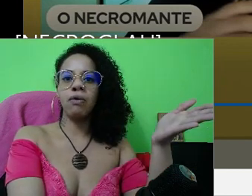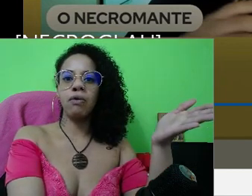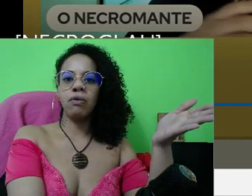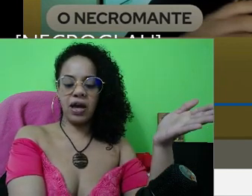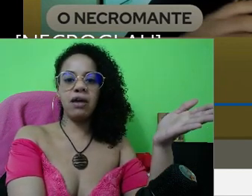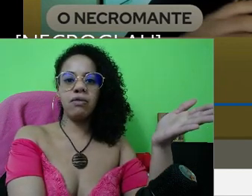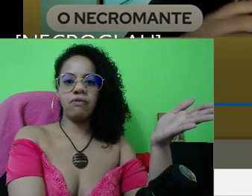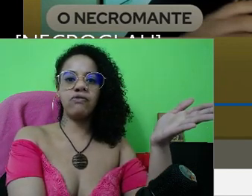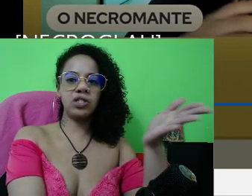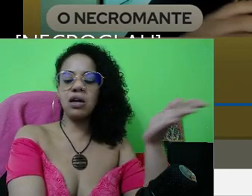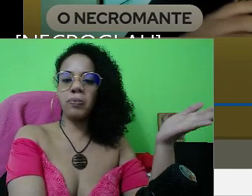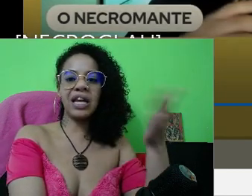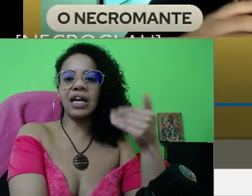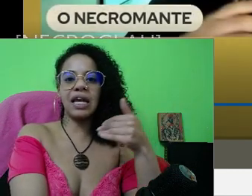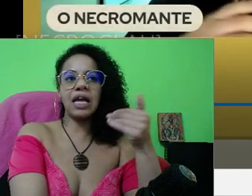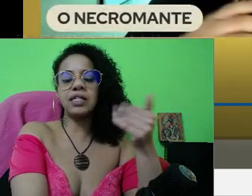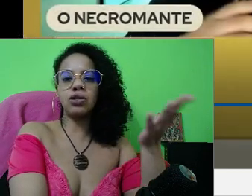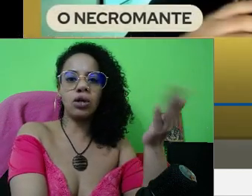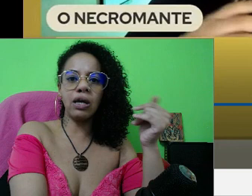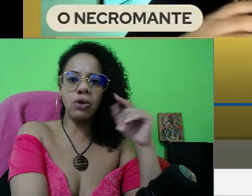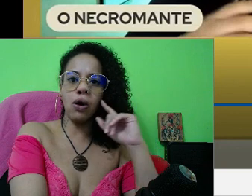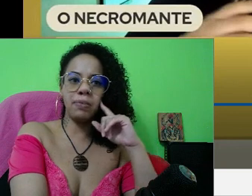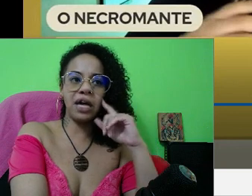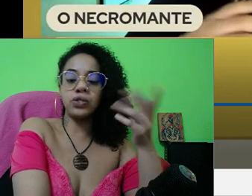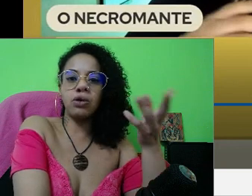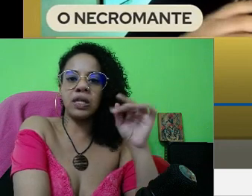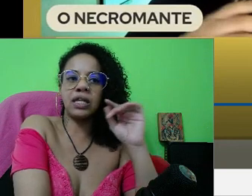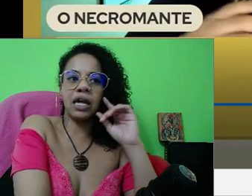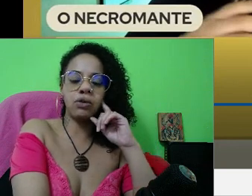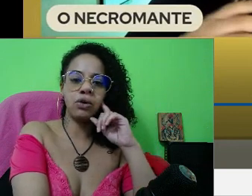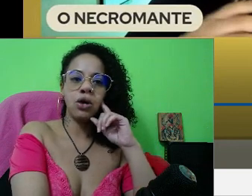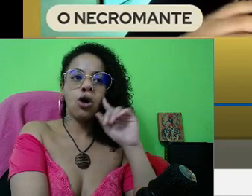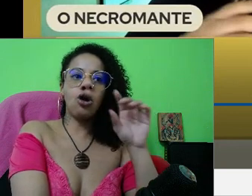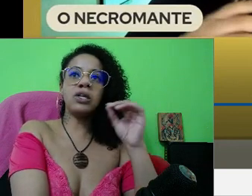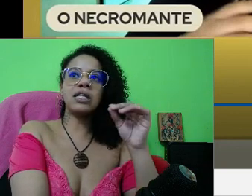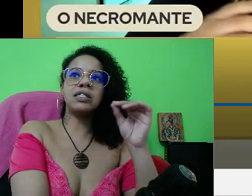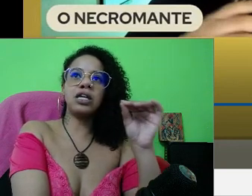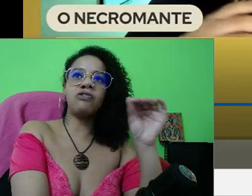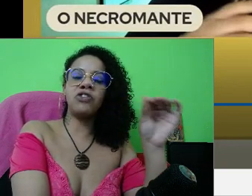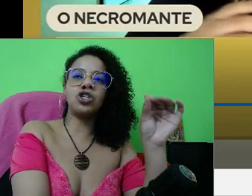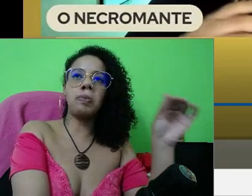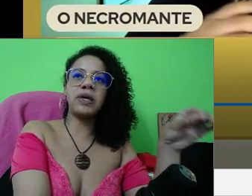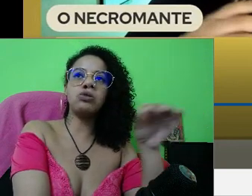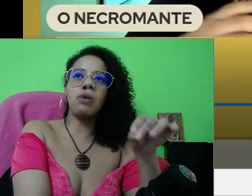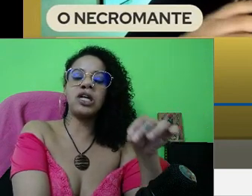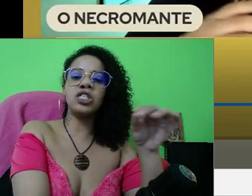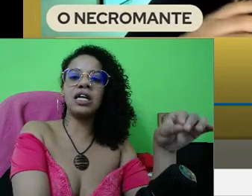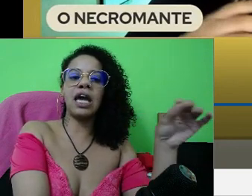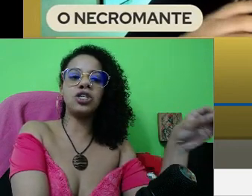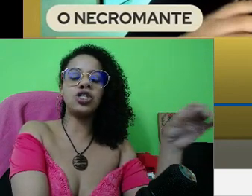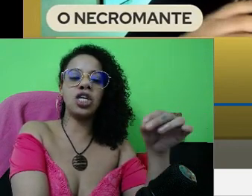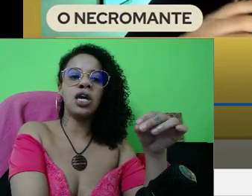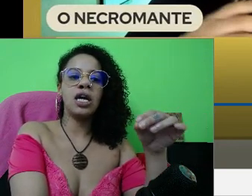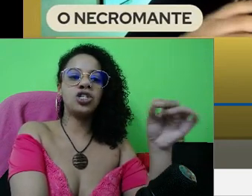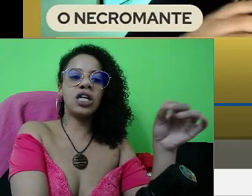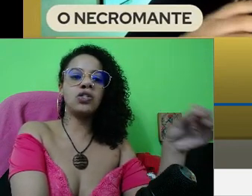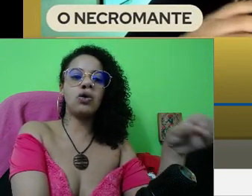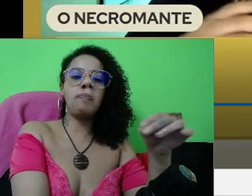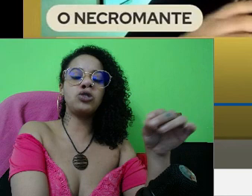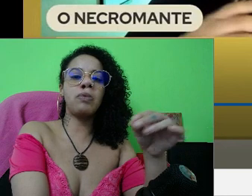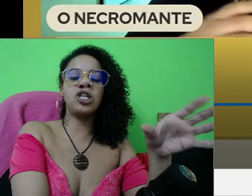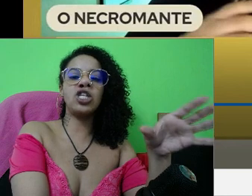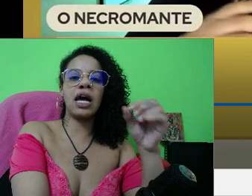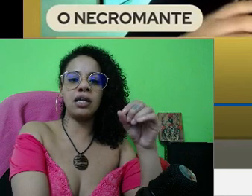não né você não porque ninguém nem citou teu nome é isso que eu não entendo como que você se sente ofendido pessoalmente se ninguém te